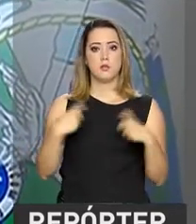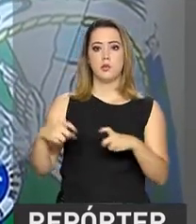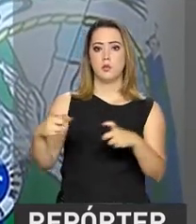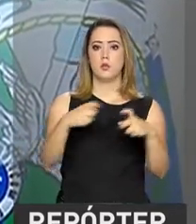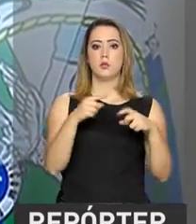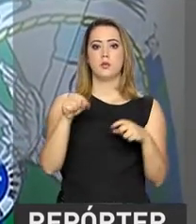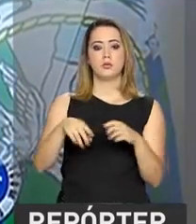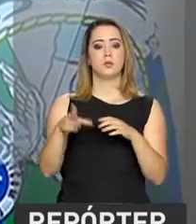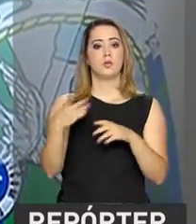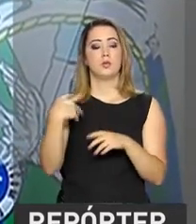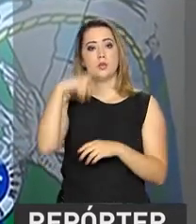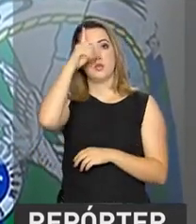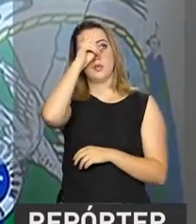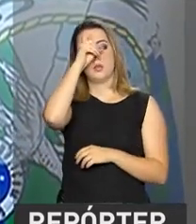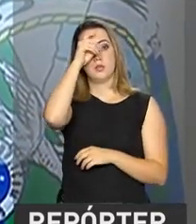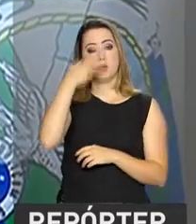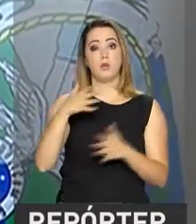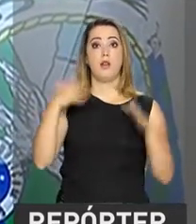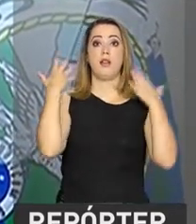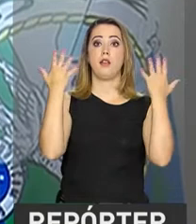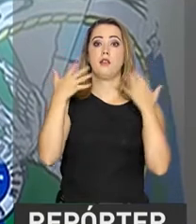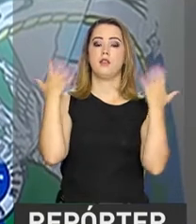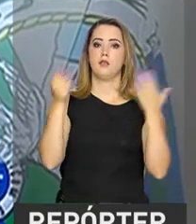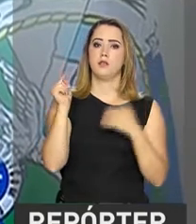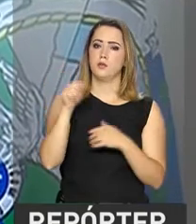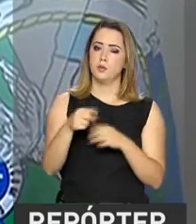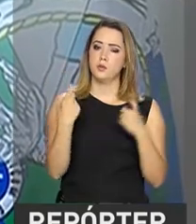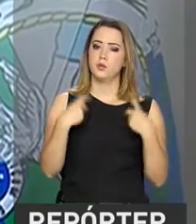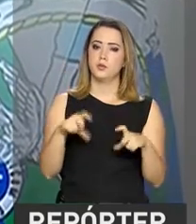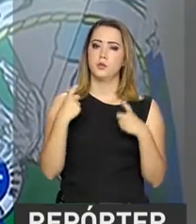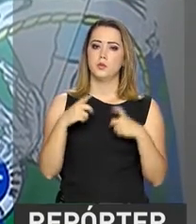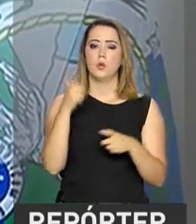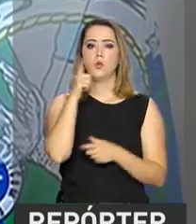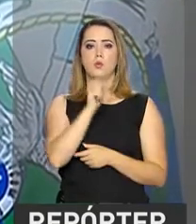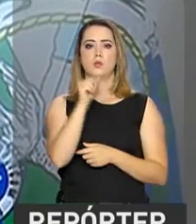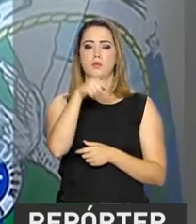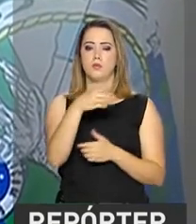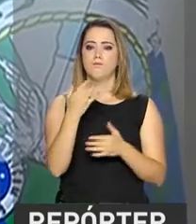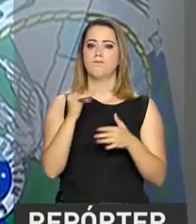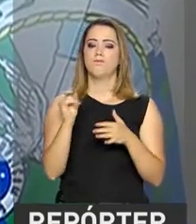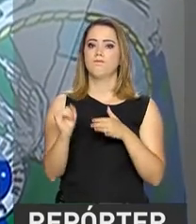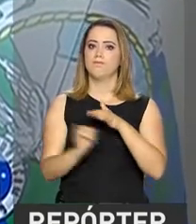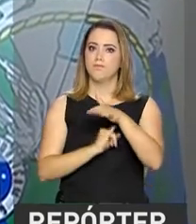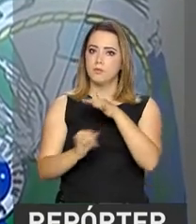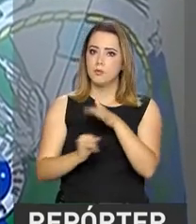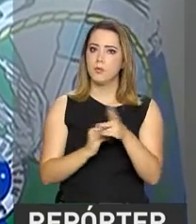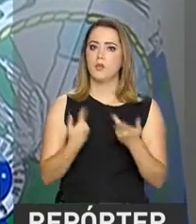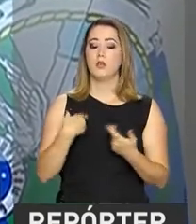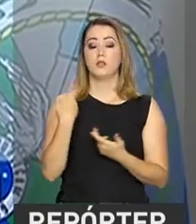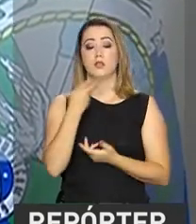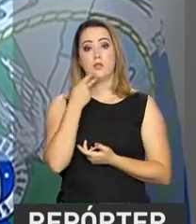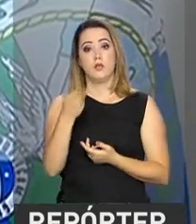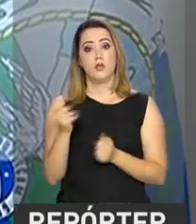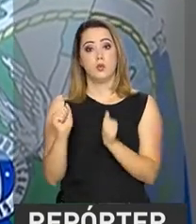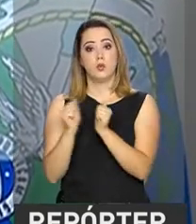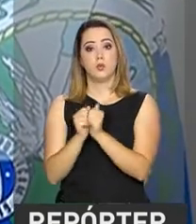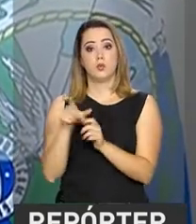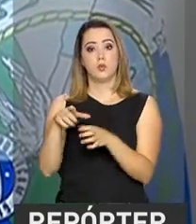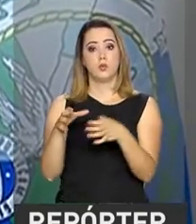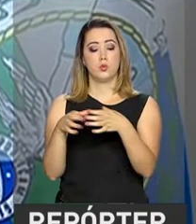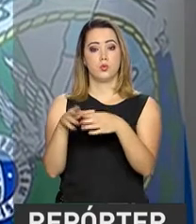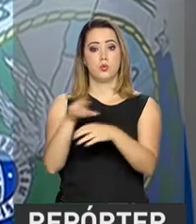hospital o grande entusiasmo por esta por este instituto por isso digo eu é ao lado da ponte